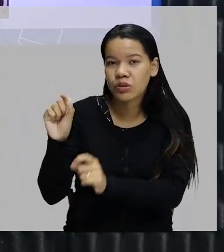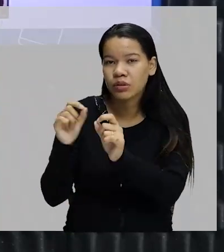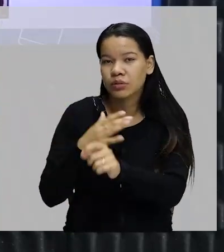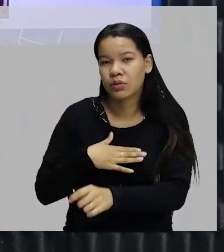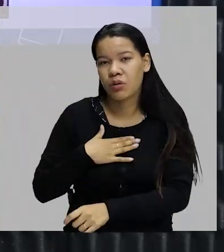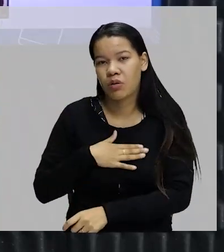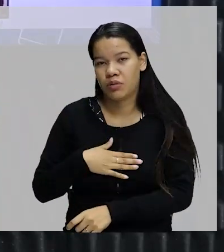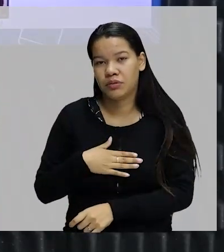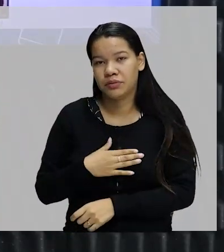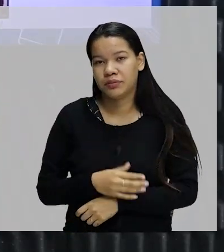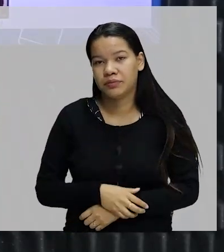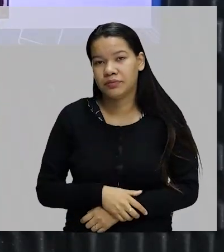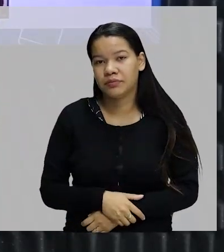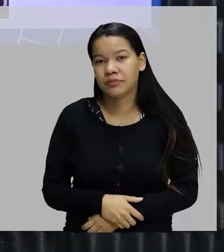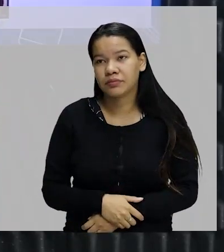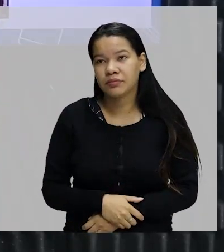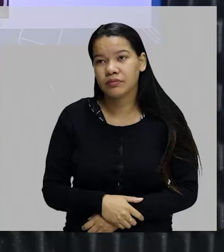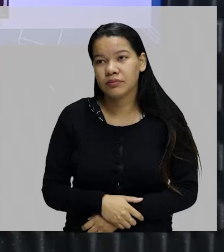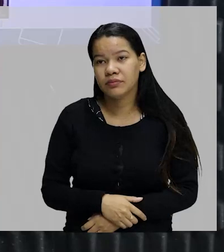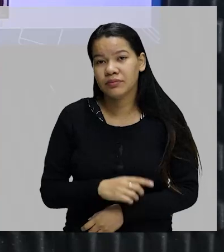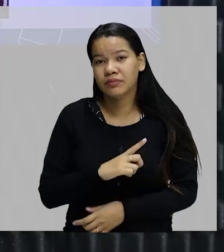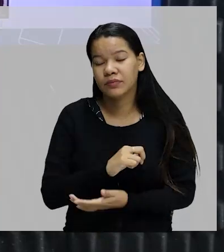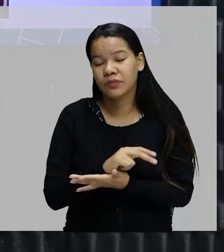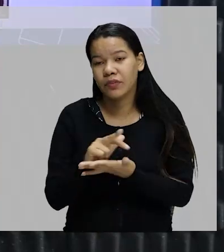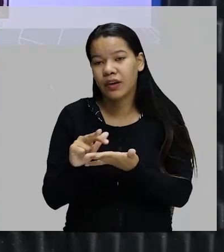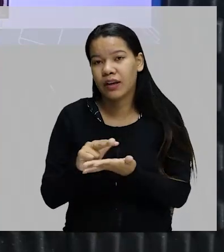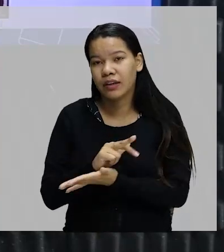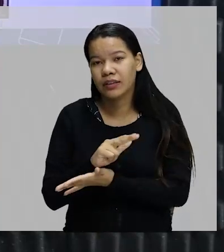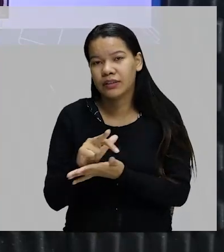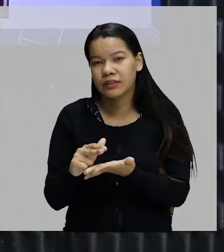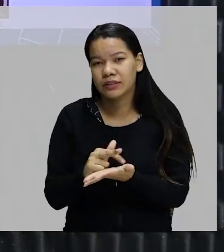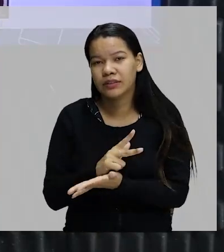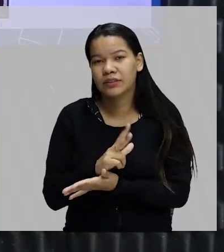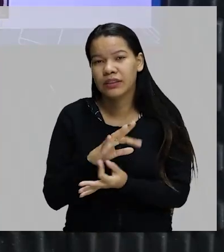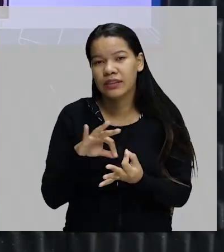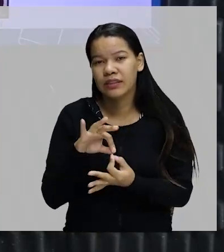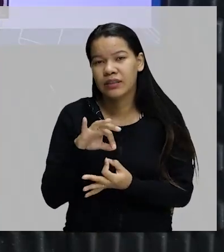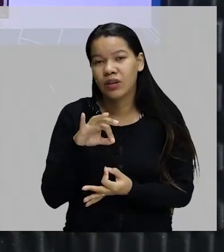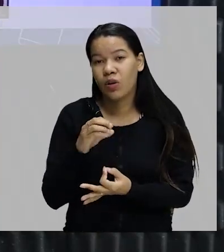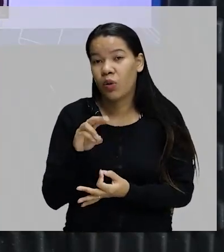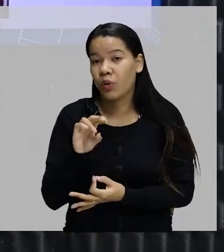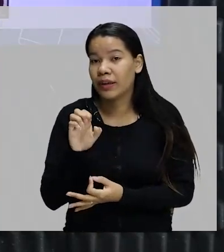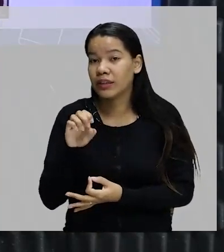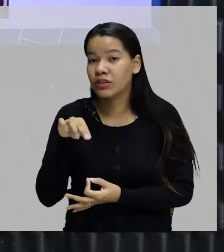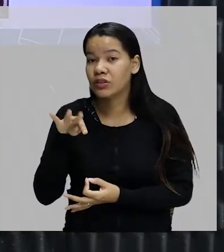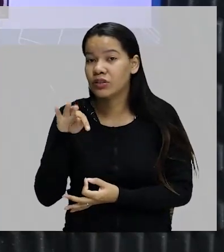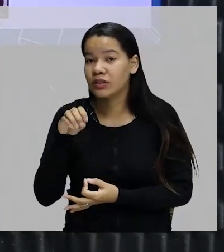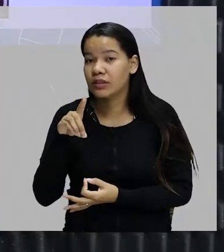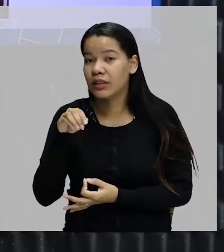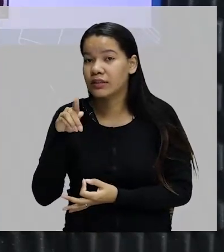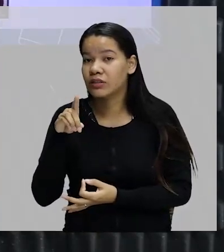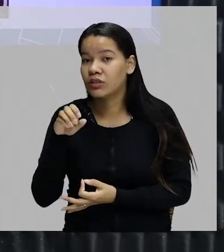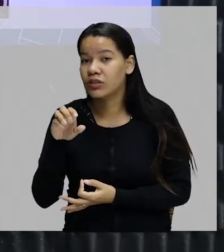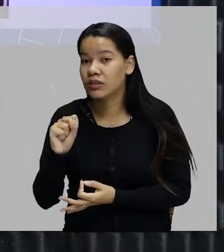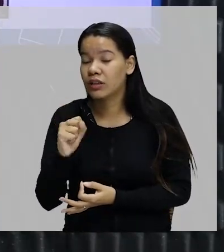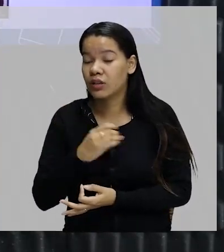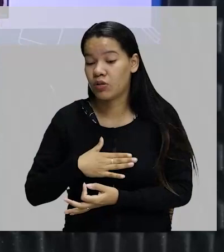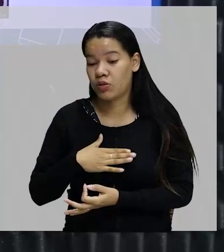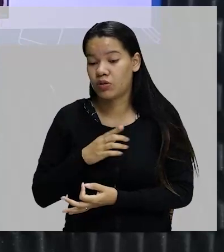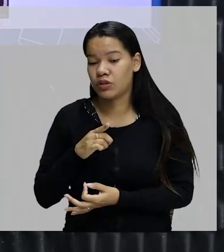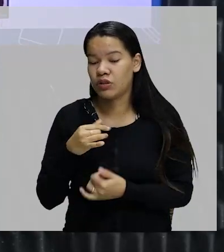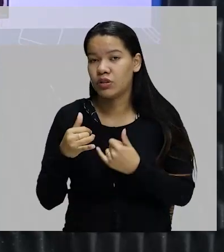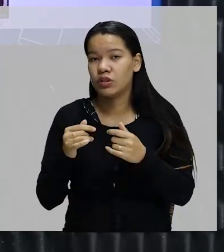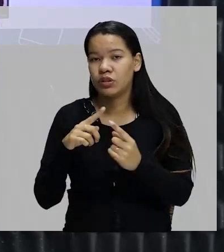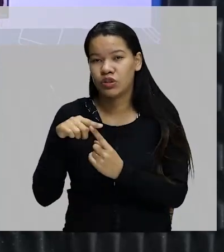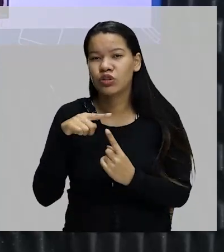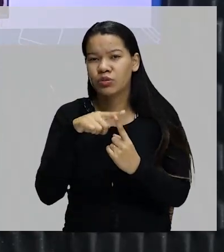de manifestação. Aí existem várias entidades aí que gostam desse tipo de brincadeira, segundo essa religião